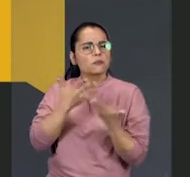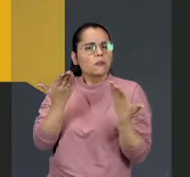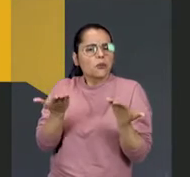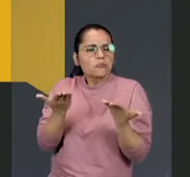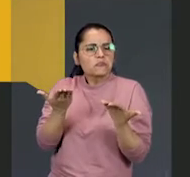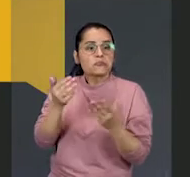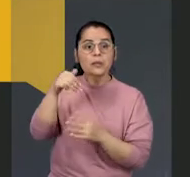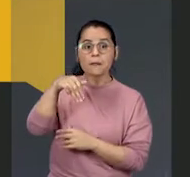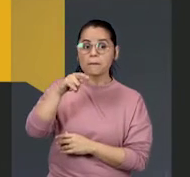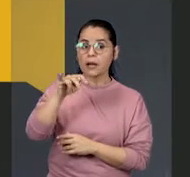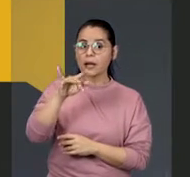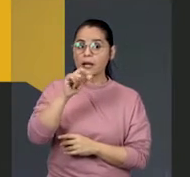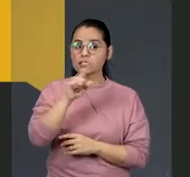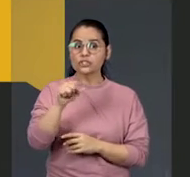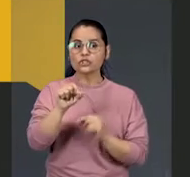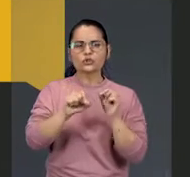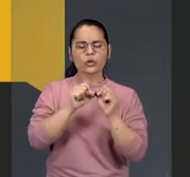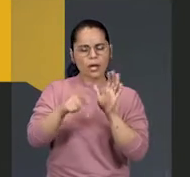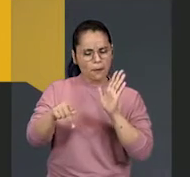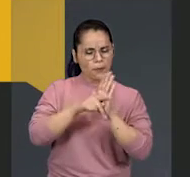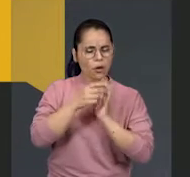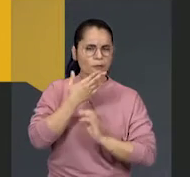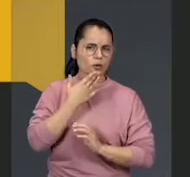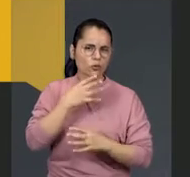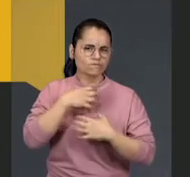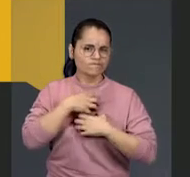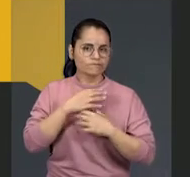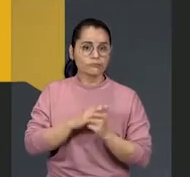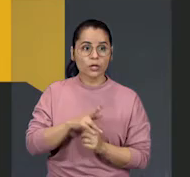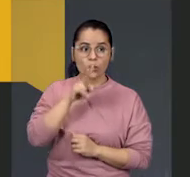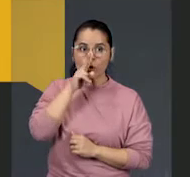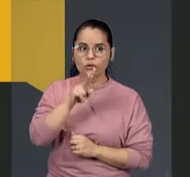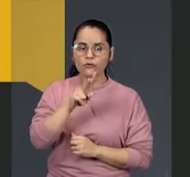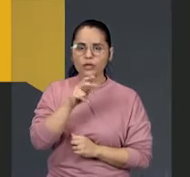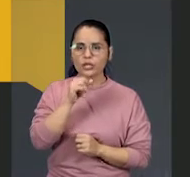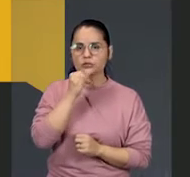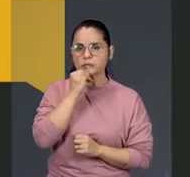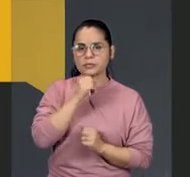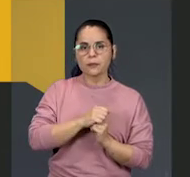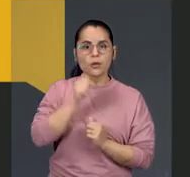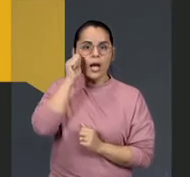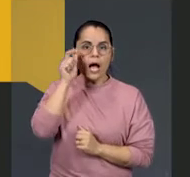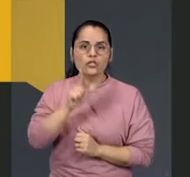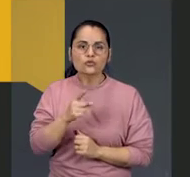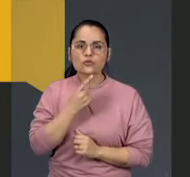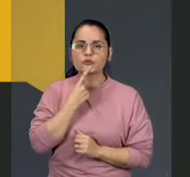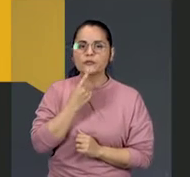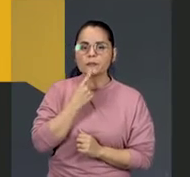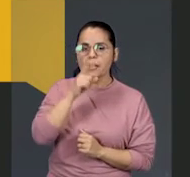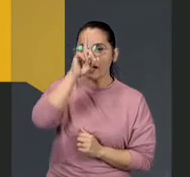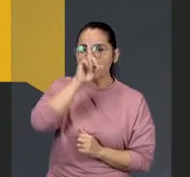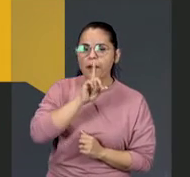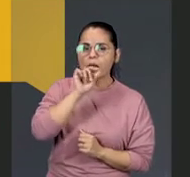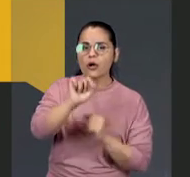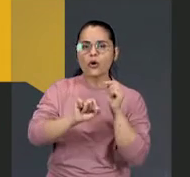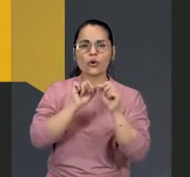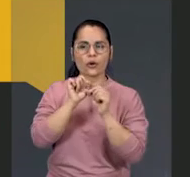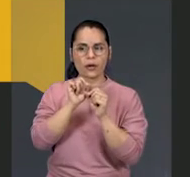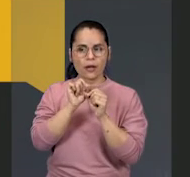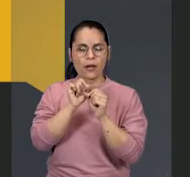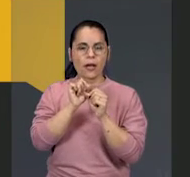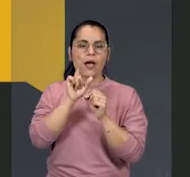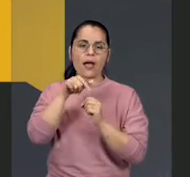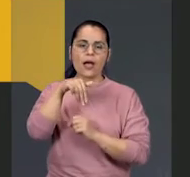matiz é a própria cor em si. Quando a gente vê o azul, o vermelho, o amarelo, a gente está vendo